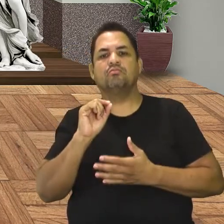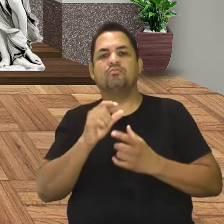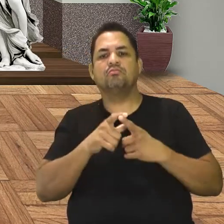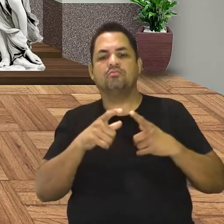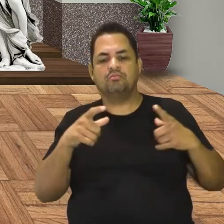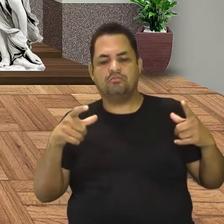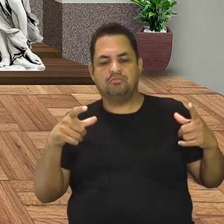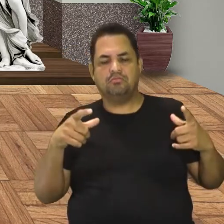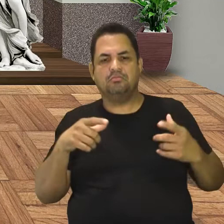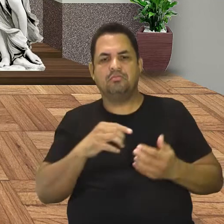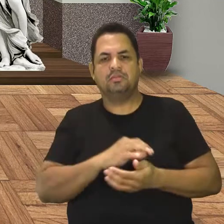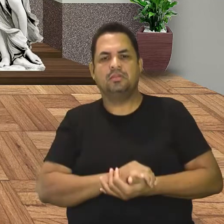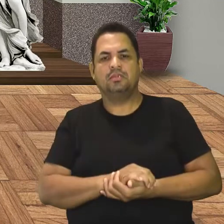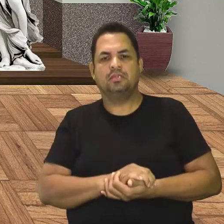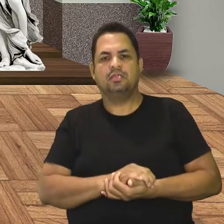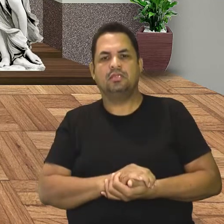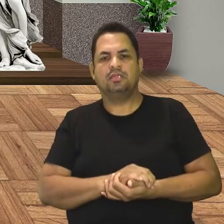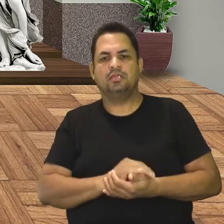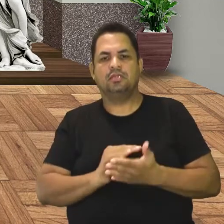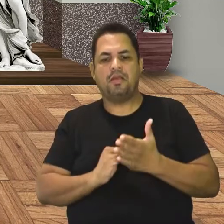Crescer 32 vezes?